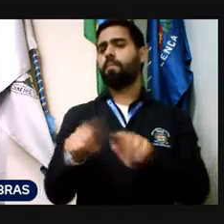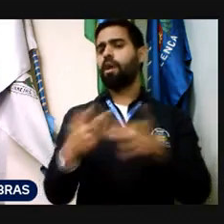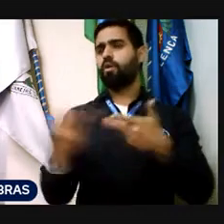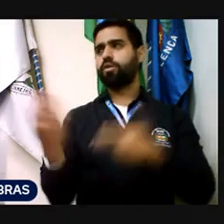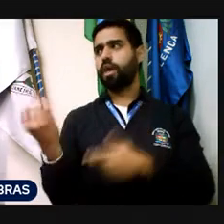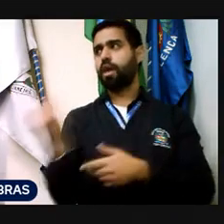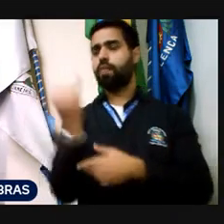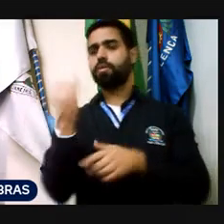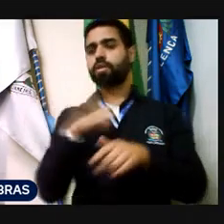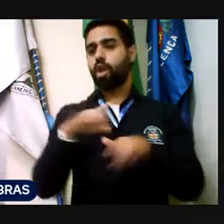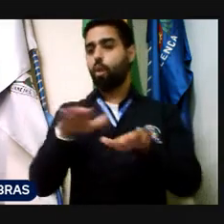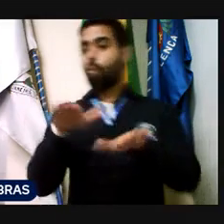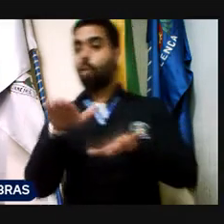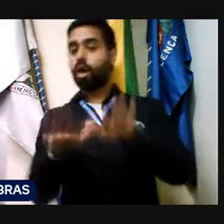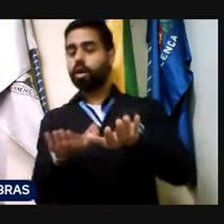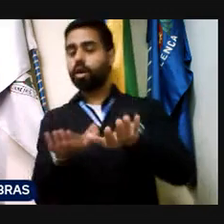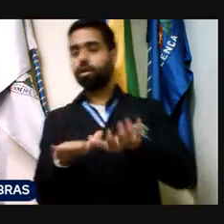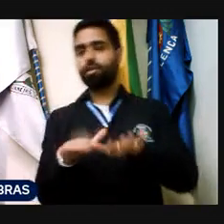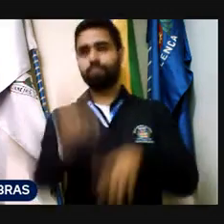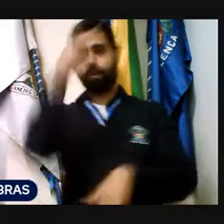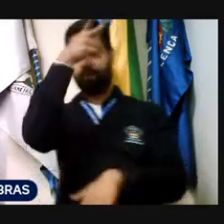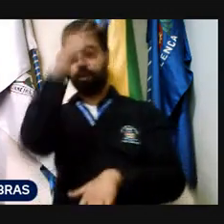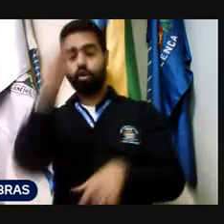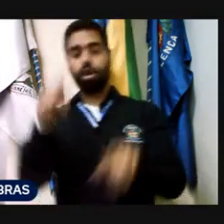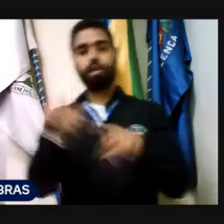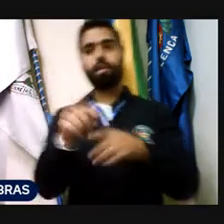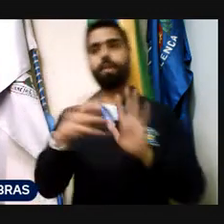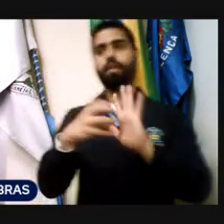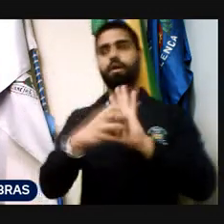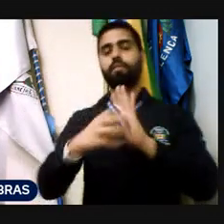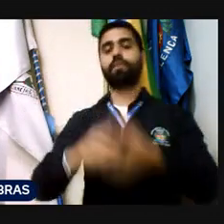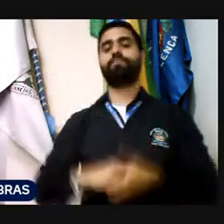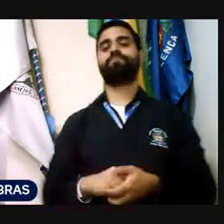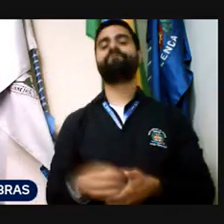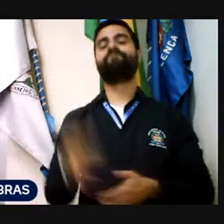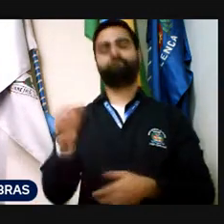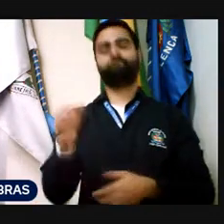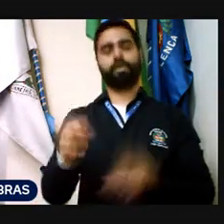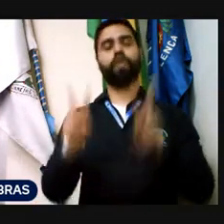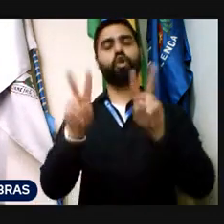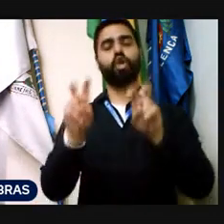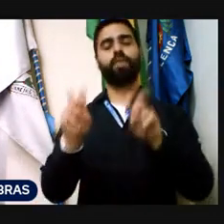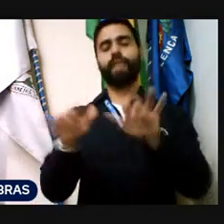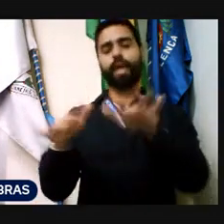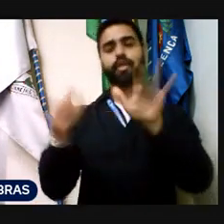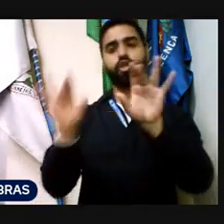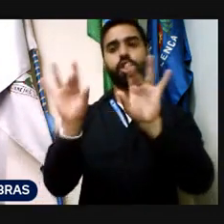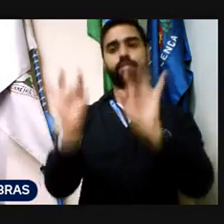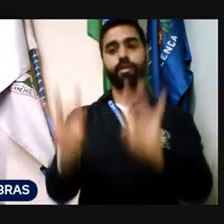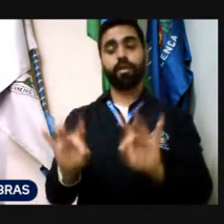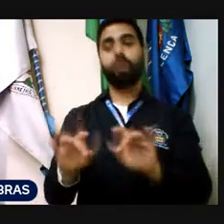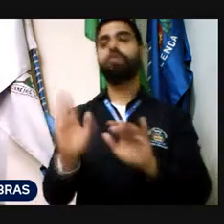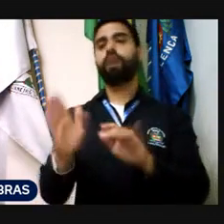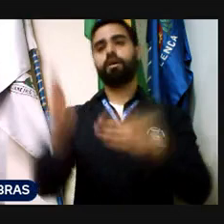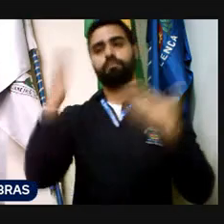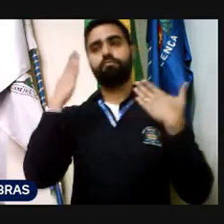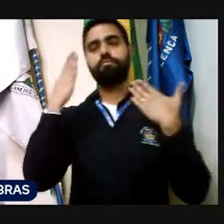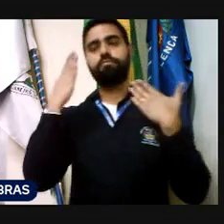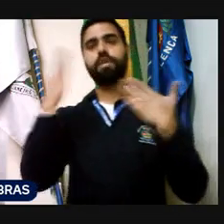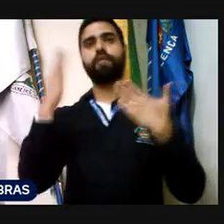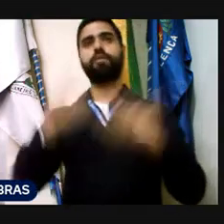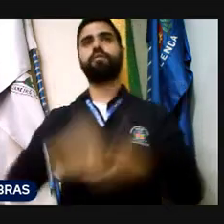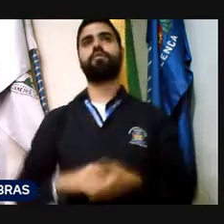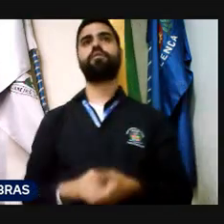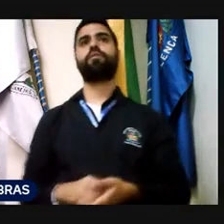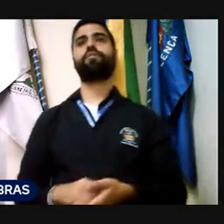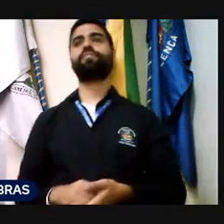ferramenta de equilíbrio de relação entre a administração pública e seus administrados. Na certeza de que o assunto merecerá especial atenção de Vossas Excelências, desde já